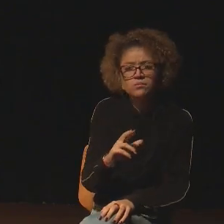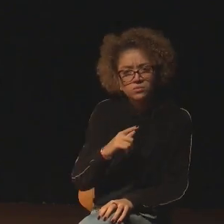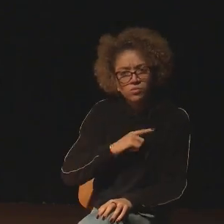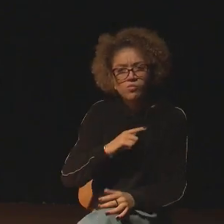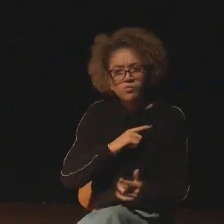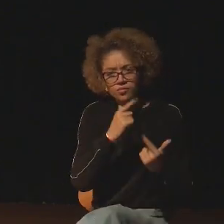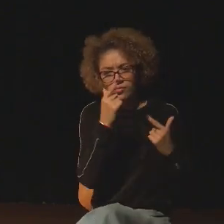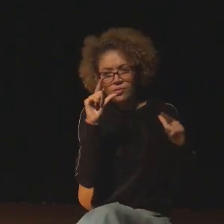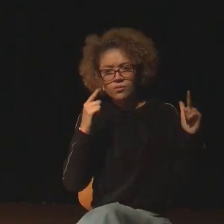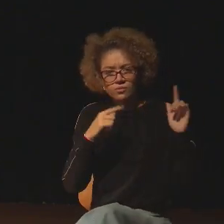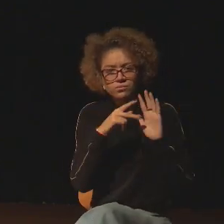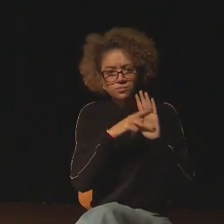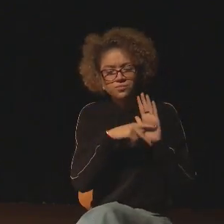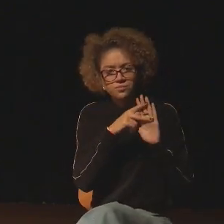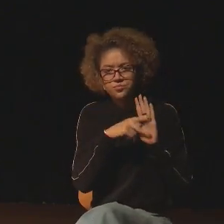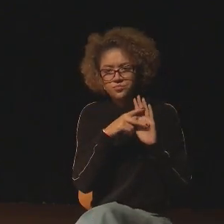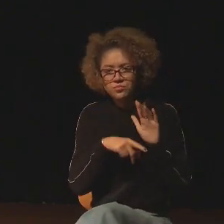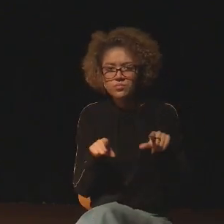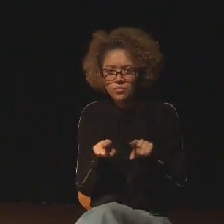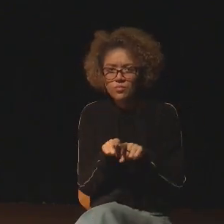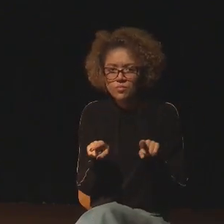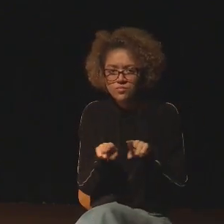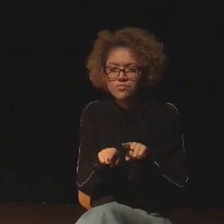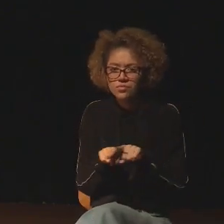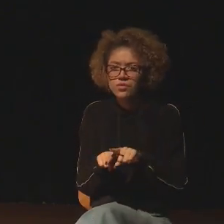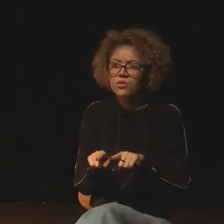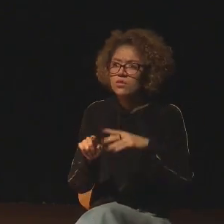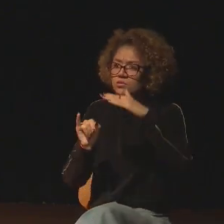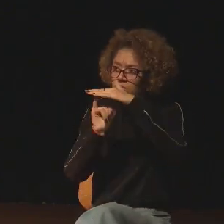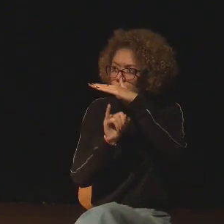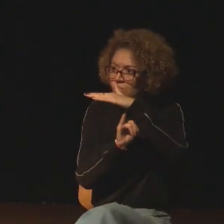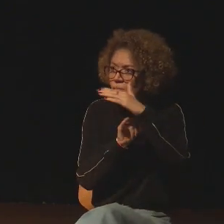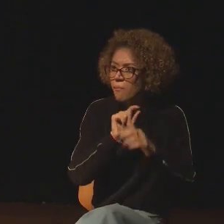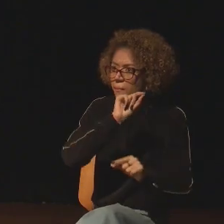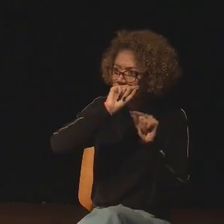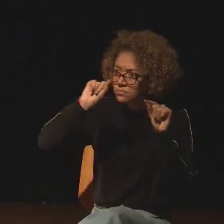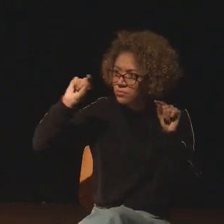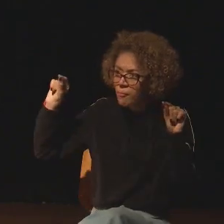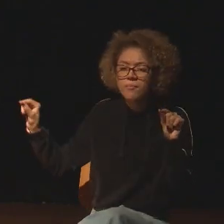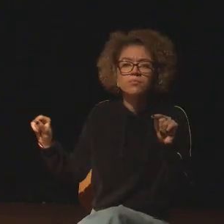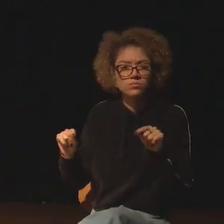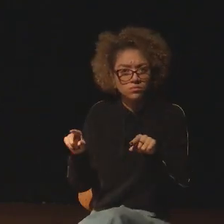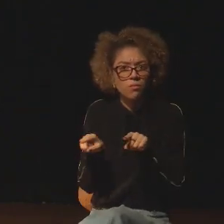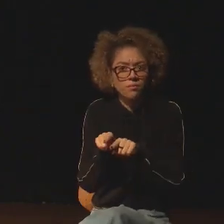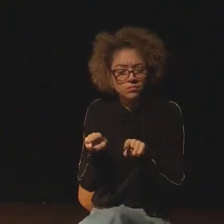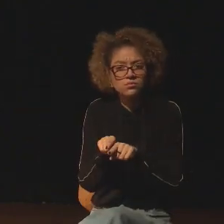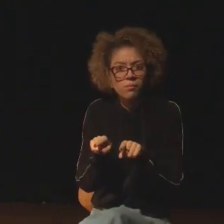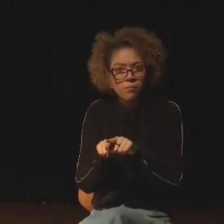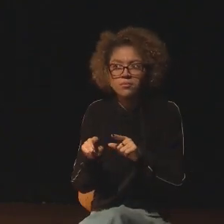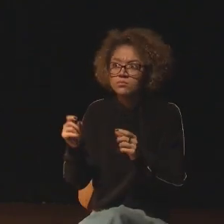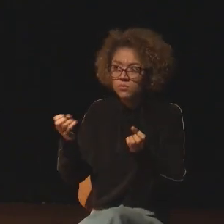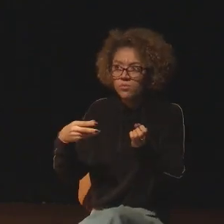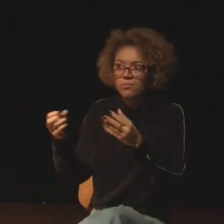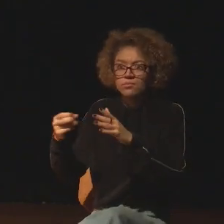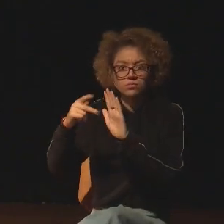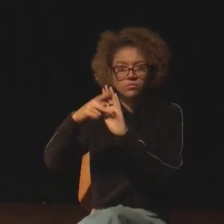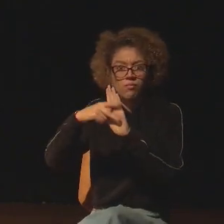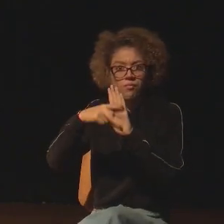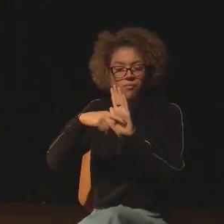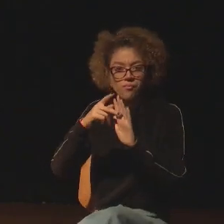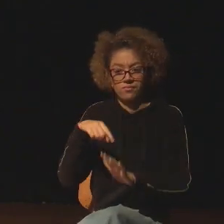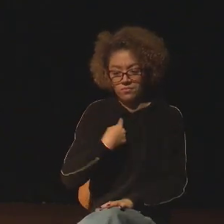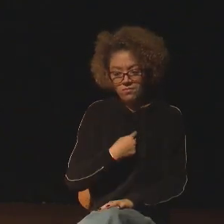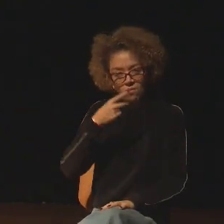essa qualificação, assim com outras entidades que estão no momento inicial ainda, e a